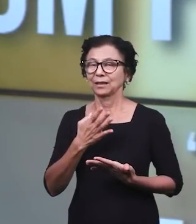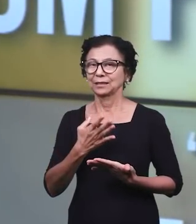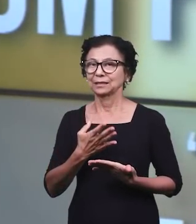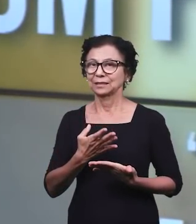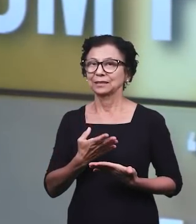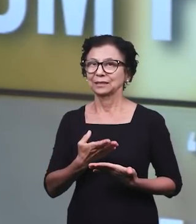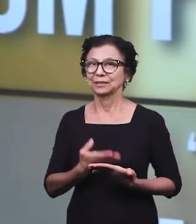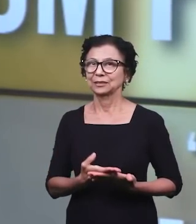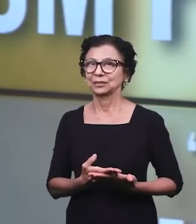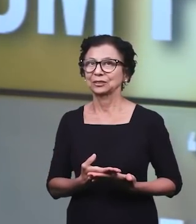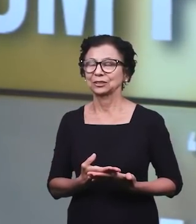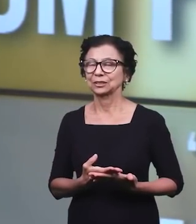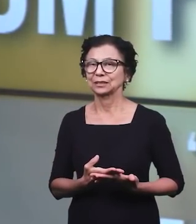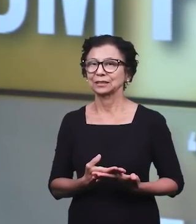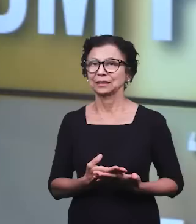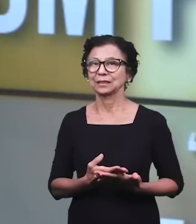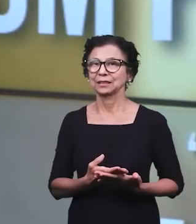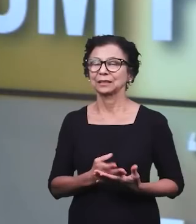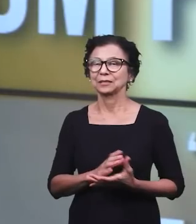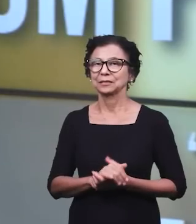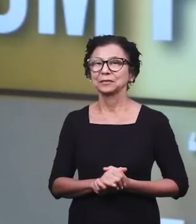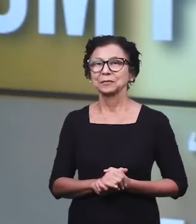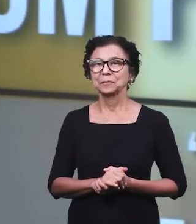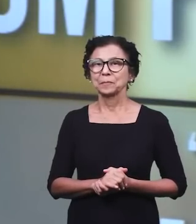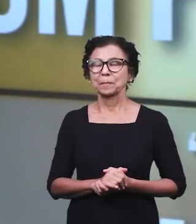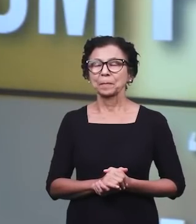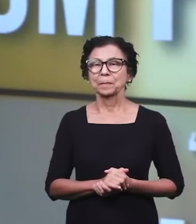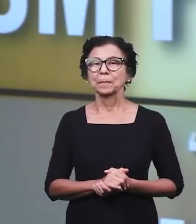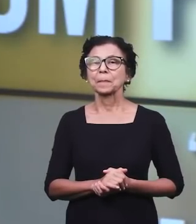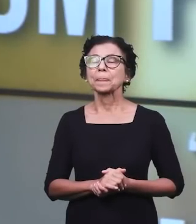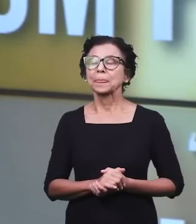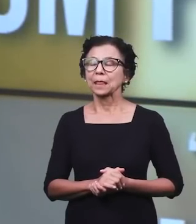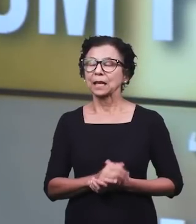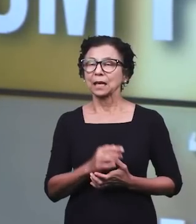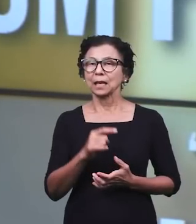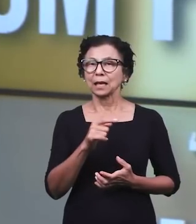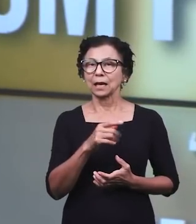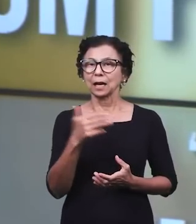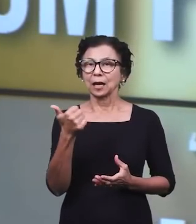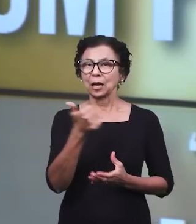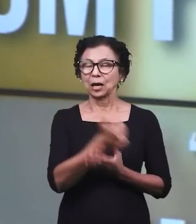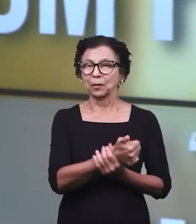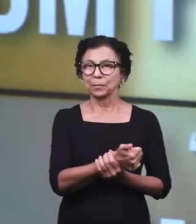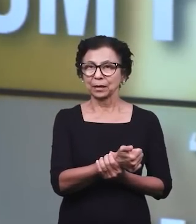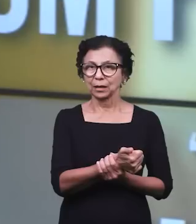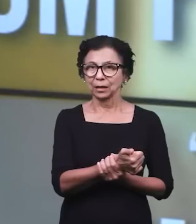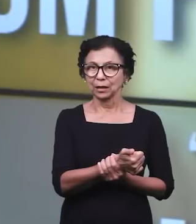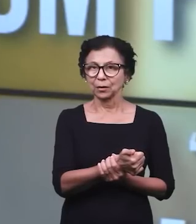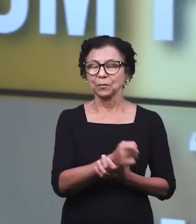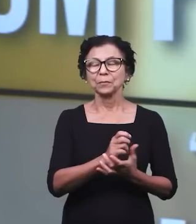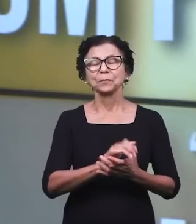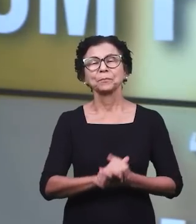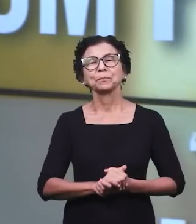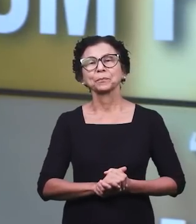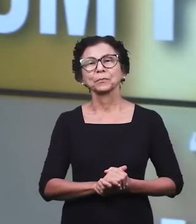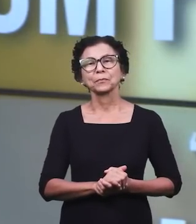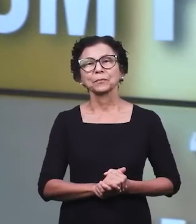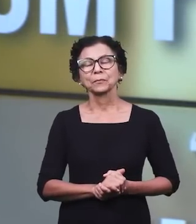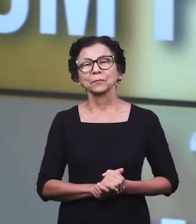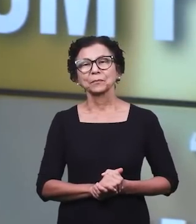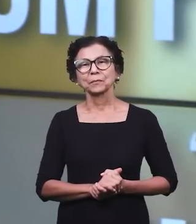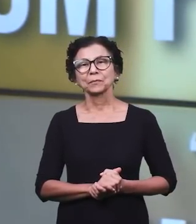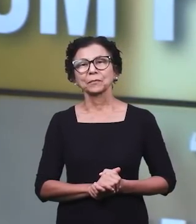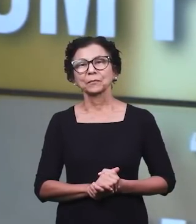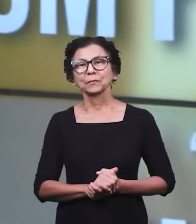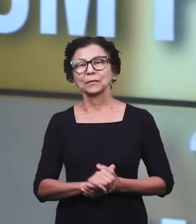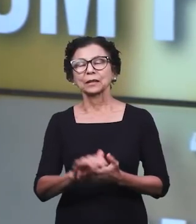Ele estava crendo, Hebreus revela isso, que ele estava crendo que ele ia sacrificar e que Deus ia ressuscitar. Por quê? Porque Isaac